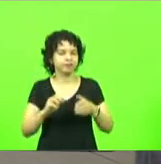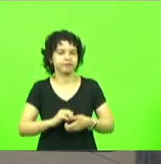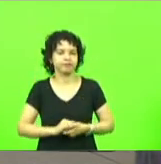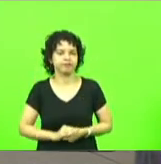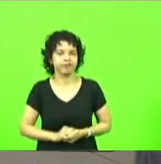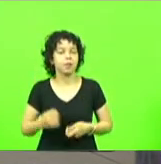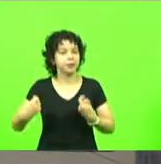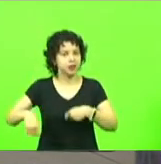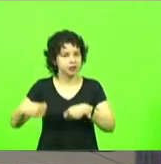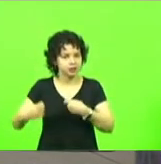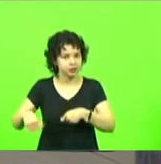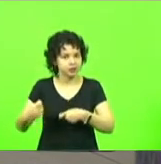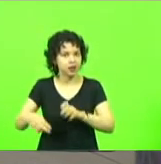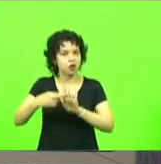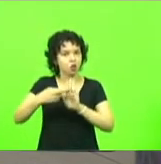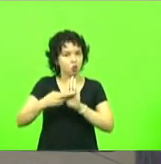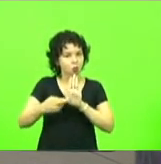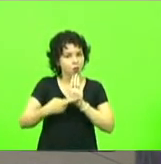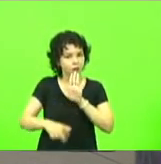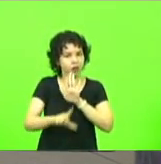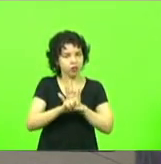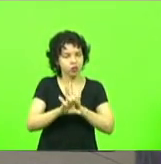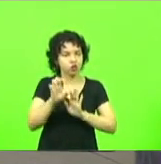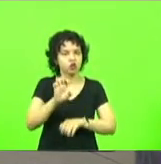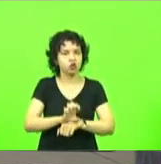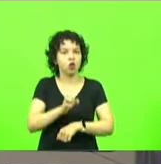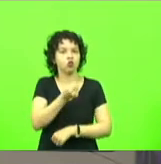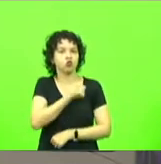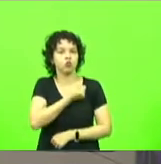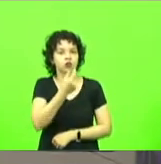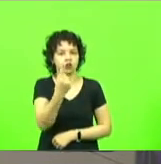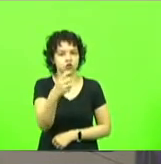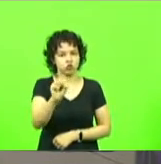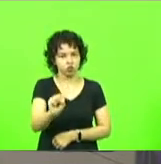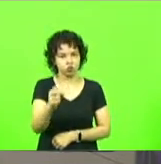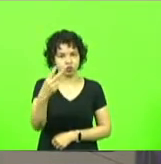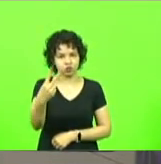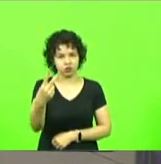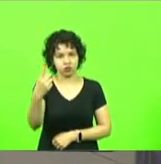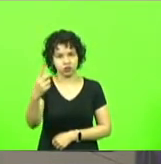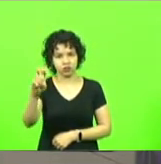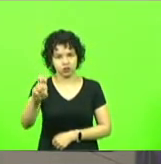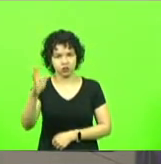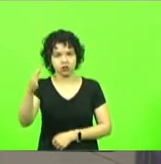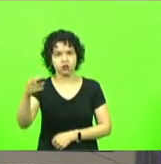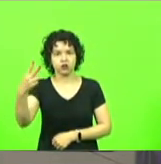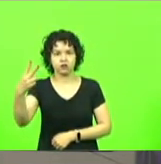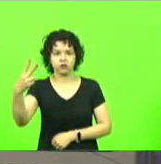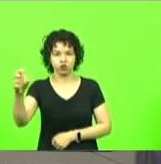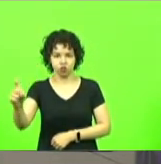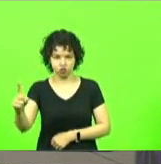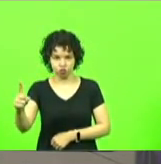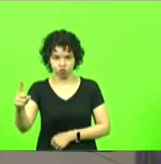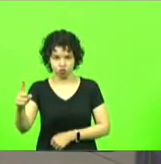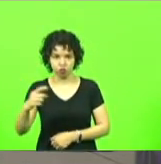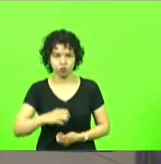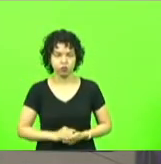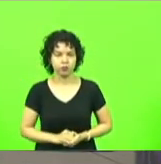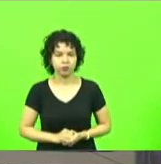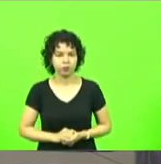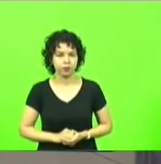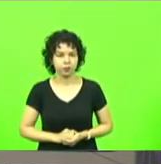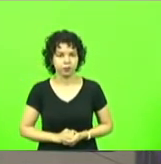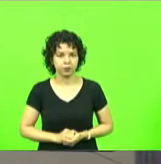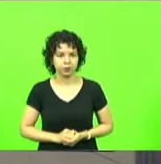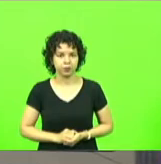regulamentação da lei estadual número 18 215 de 2021 em discussão